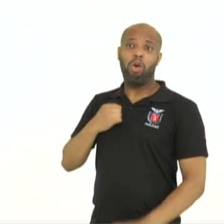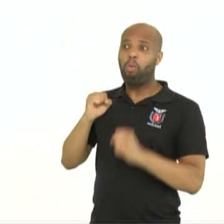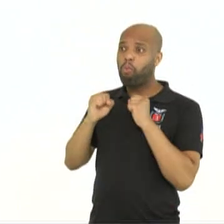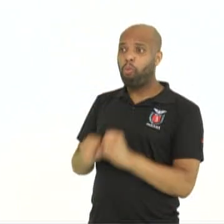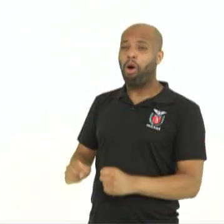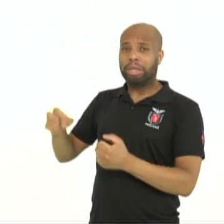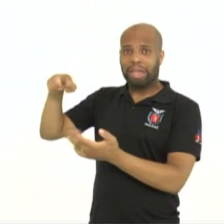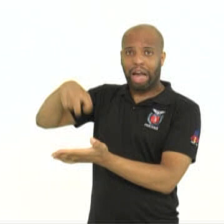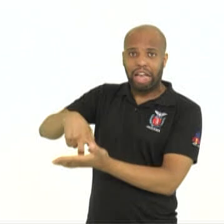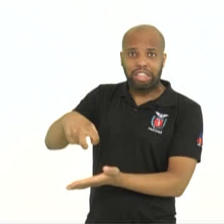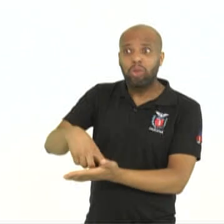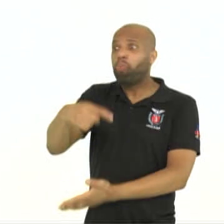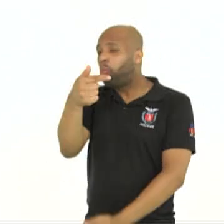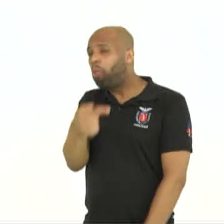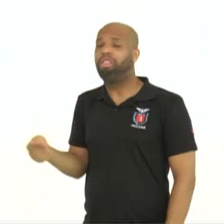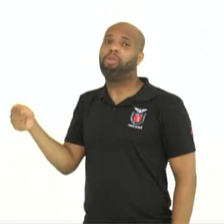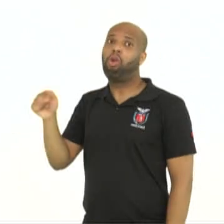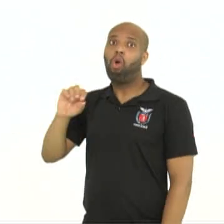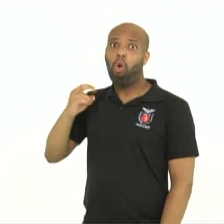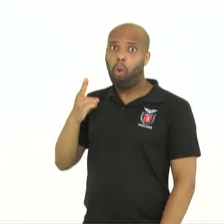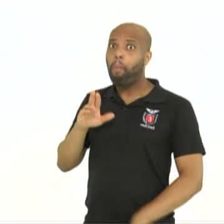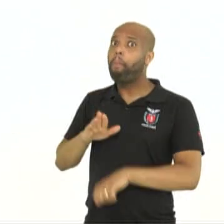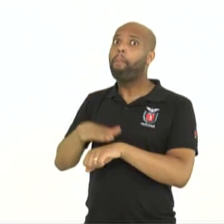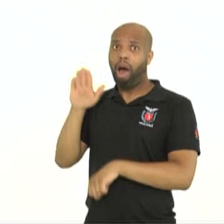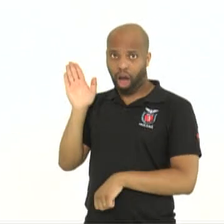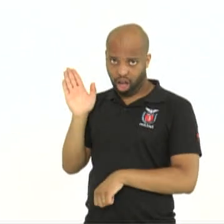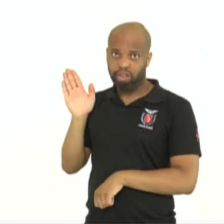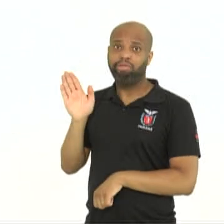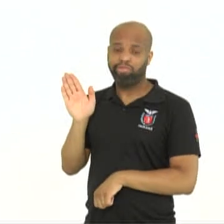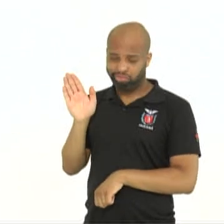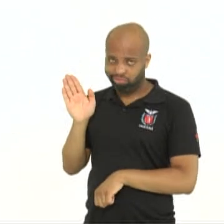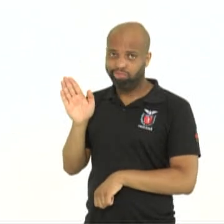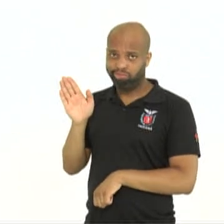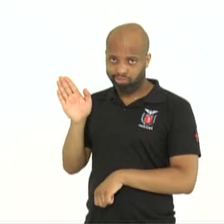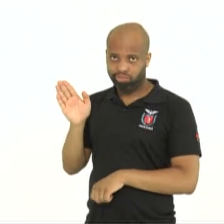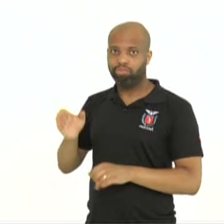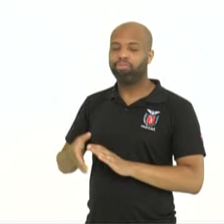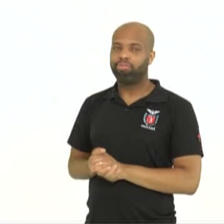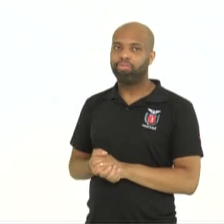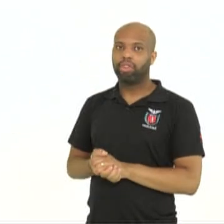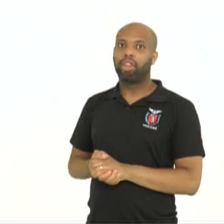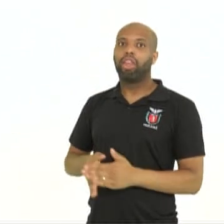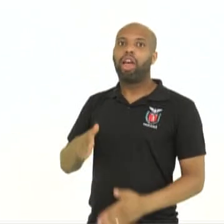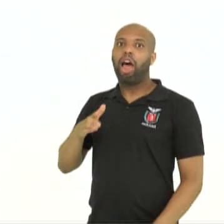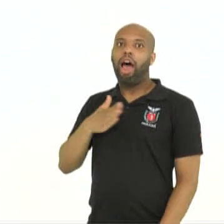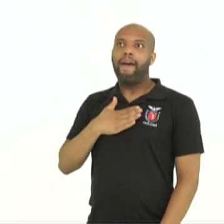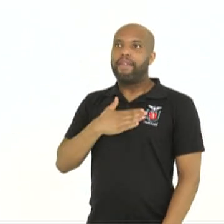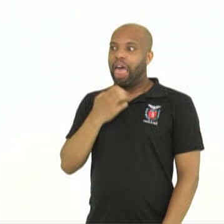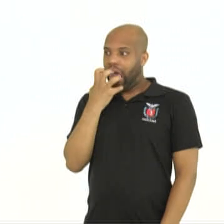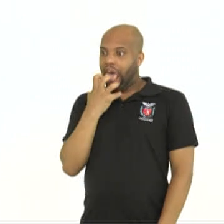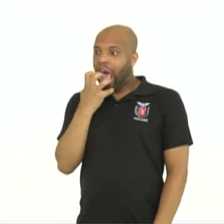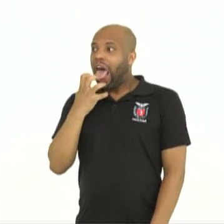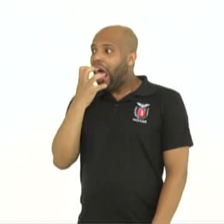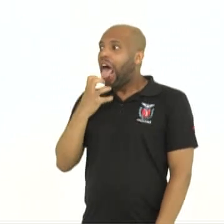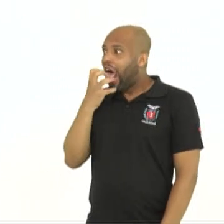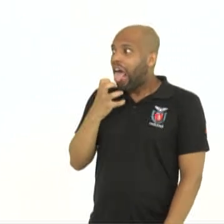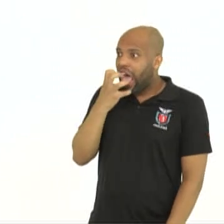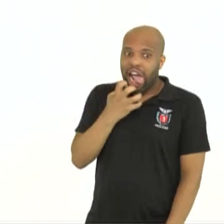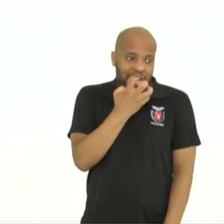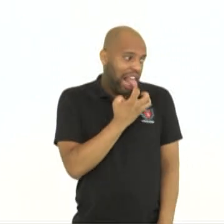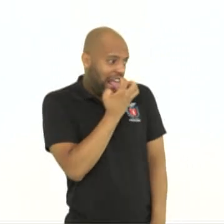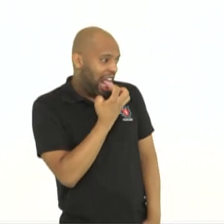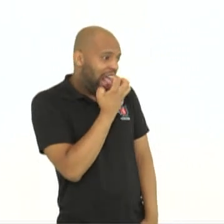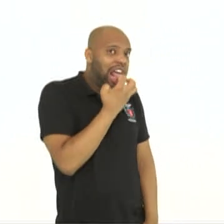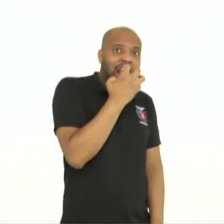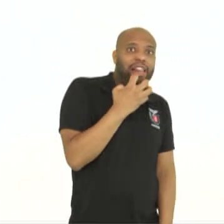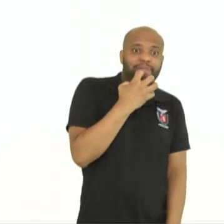ficar uma semana de castigo ou até mais. A minha língua coçou. Um segredo daqueles